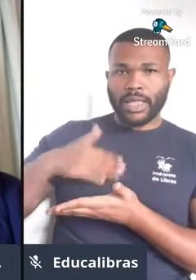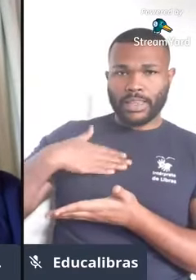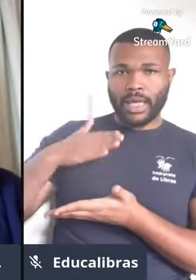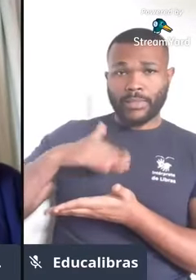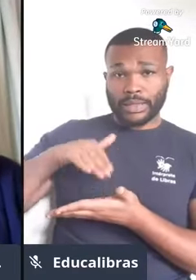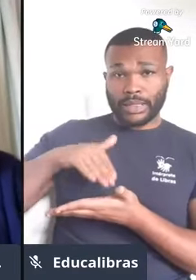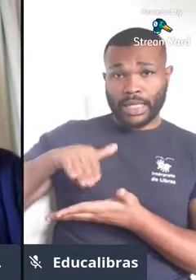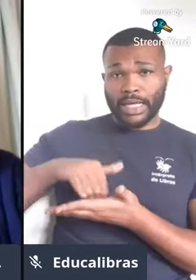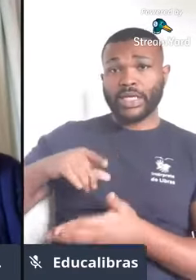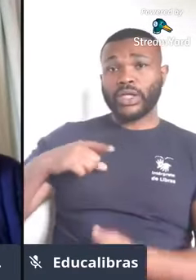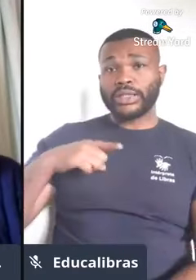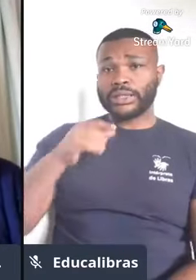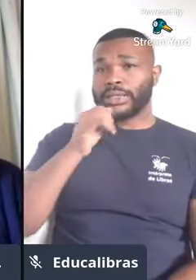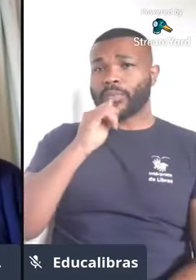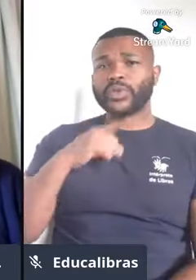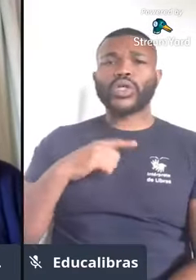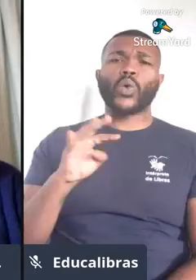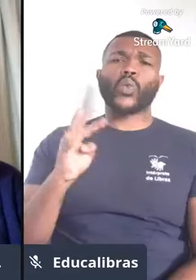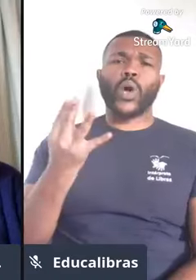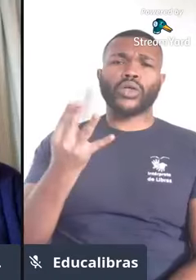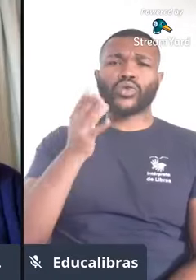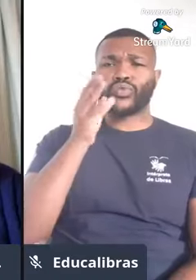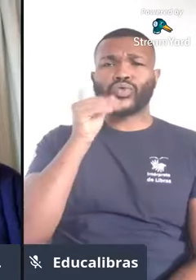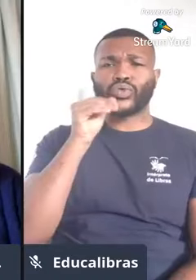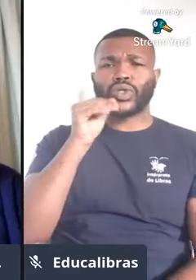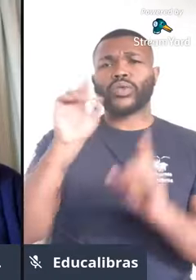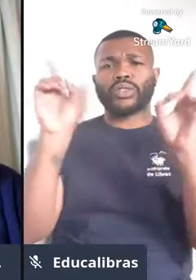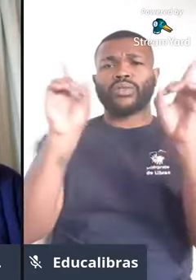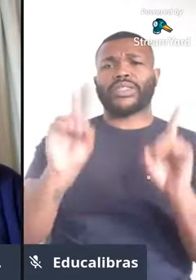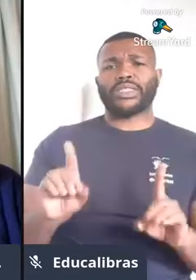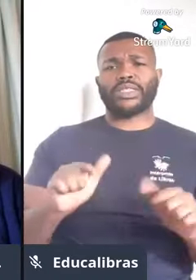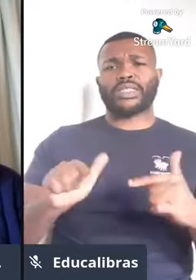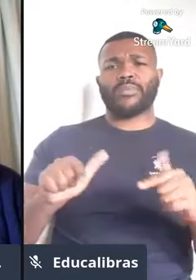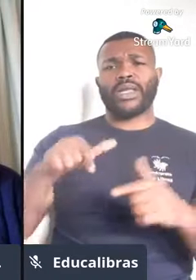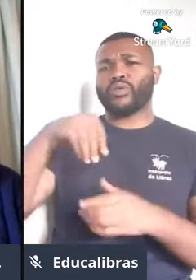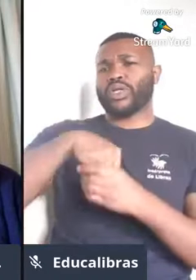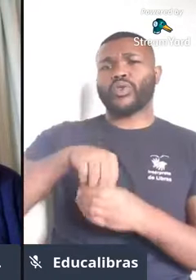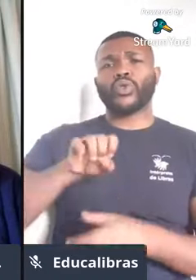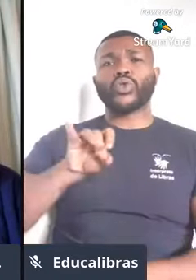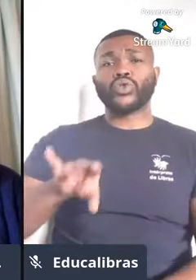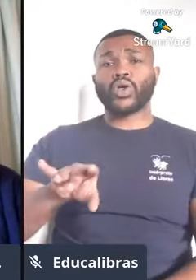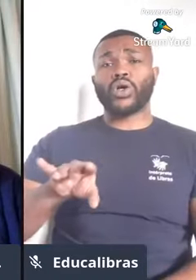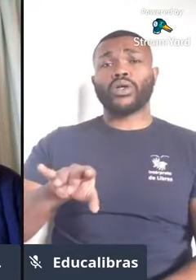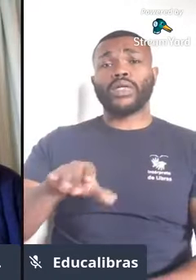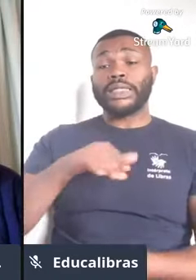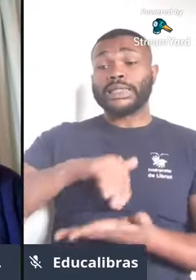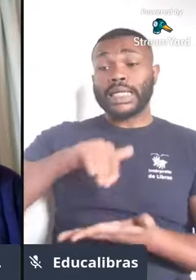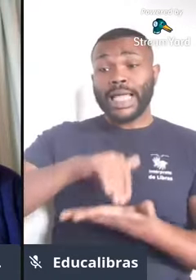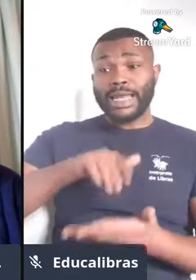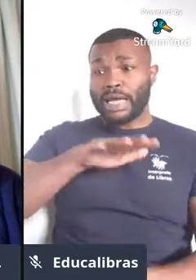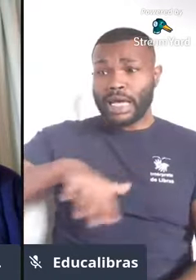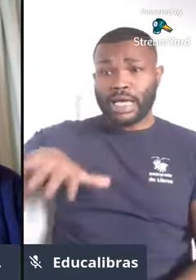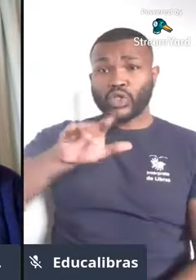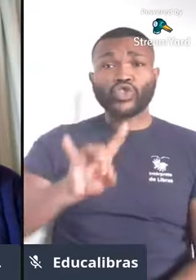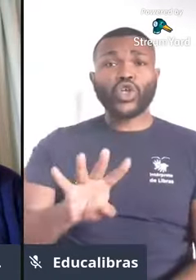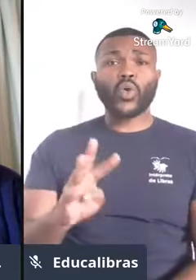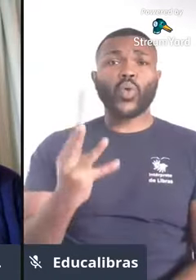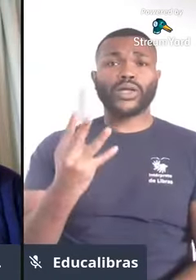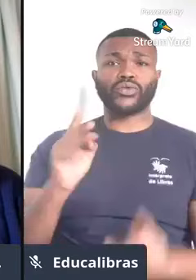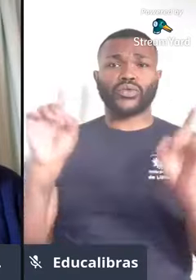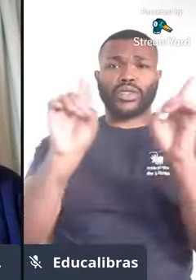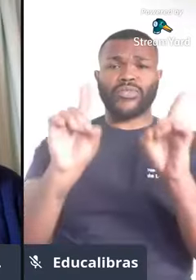tinham 4 funcionários com deficiência só. 4 pessoas com deficiência na secretaria inteira da pessoa com deficiência. E